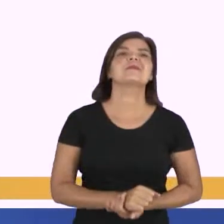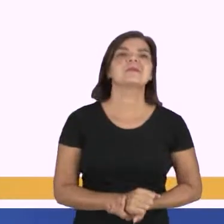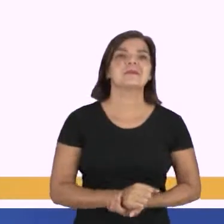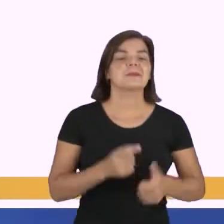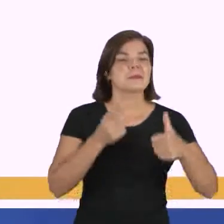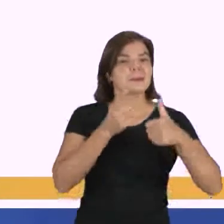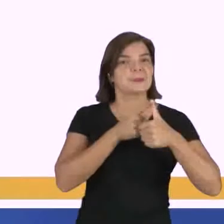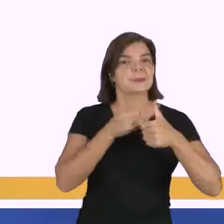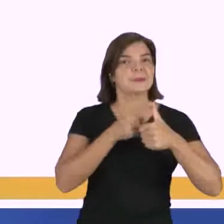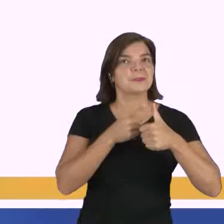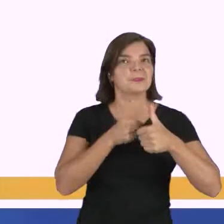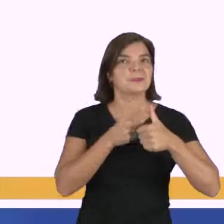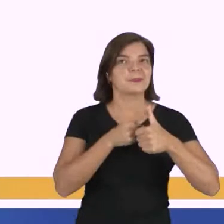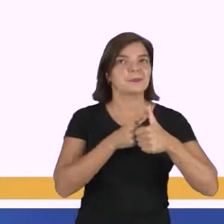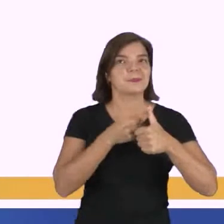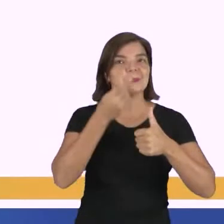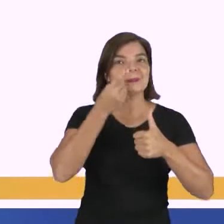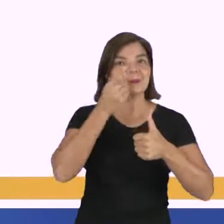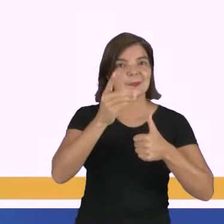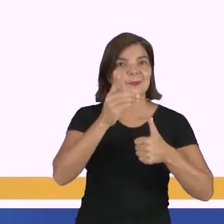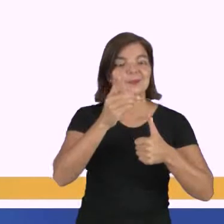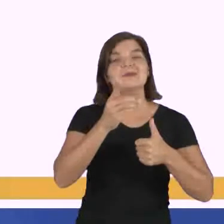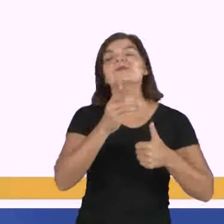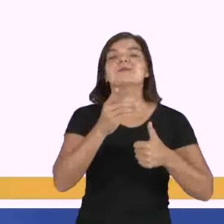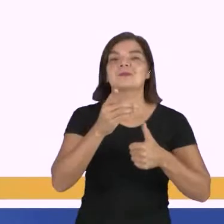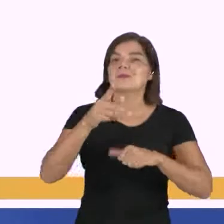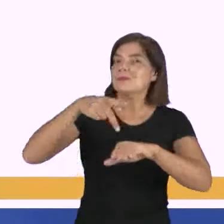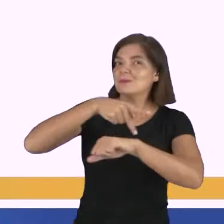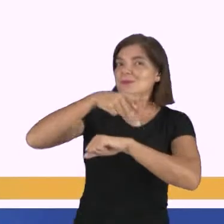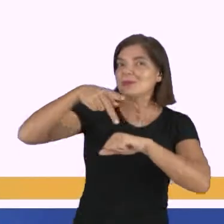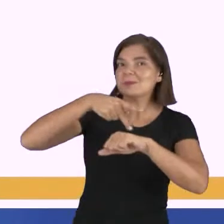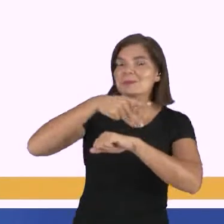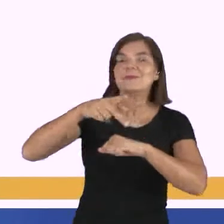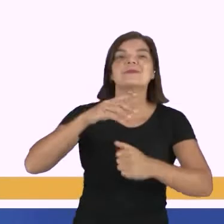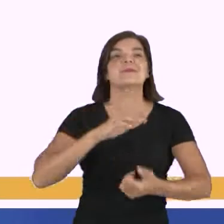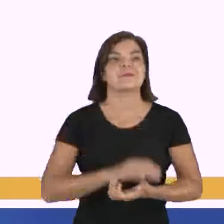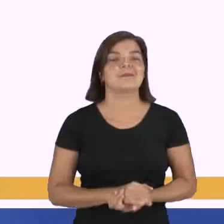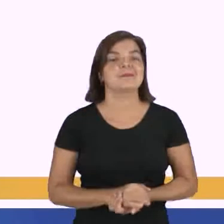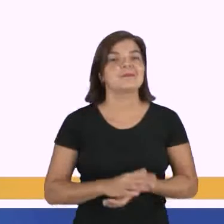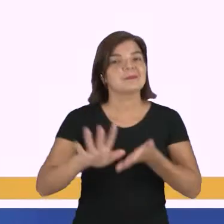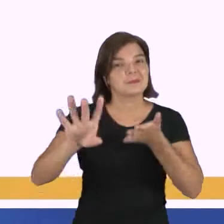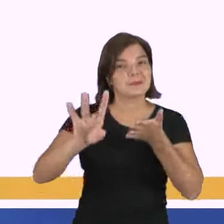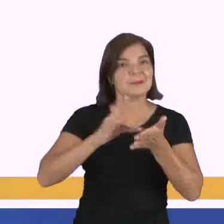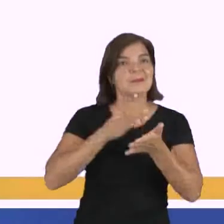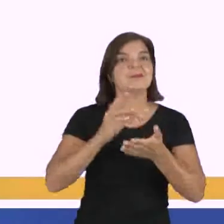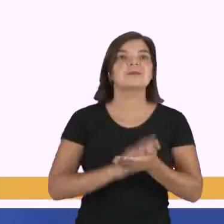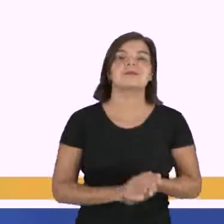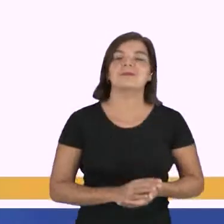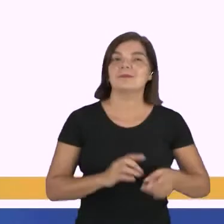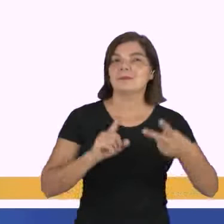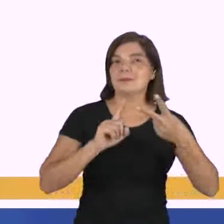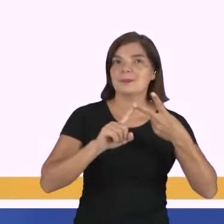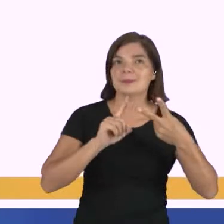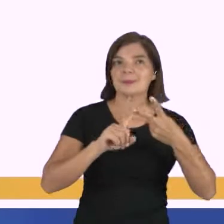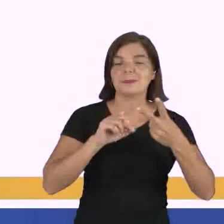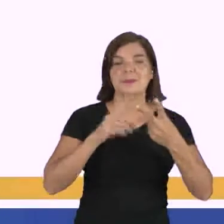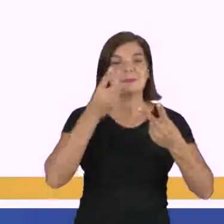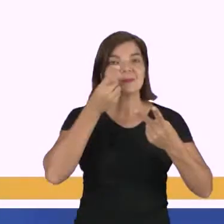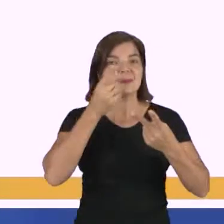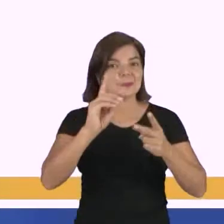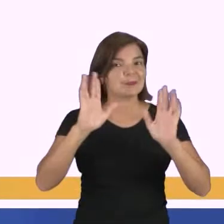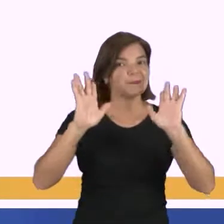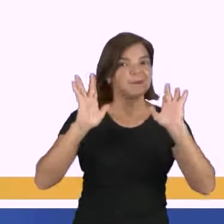A primeira trata-se da Independence Day, o Dia da Independência, que foi quando foi assinado, né? A segunda trata-se